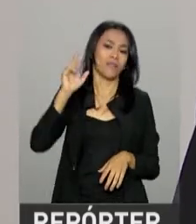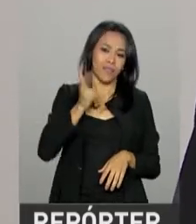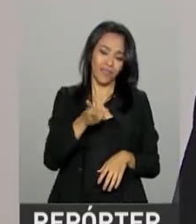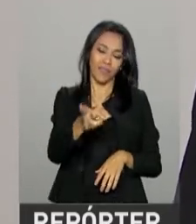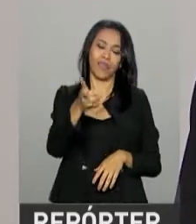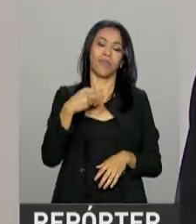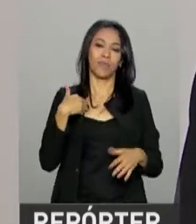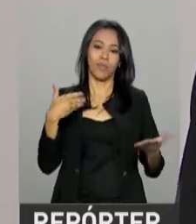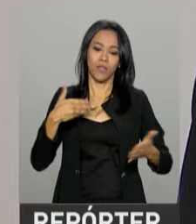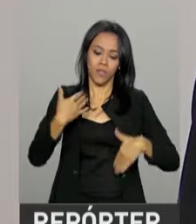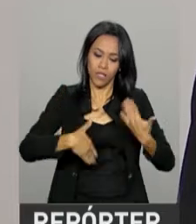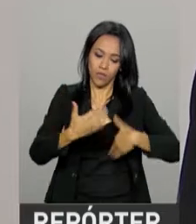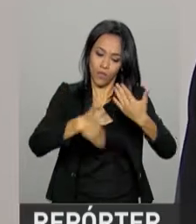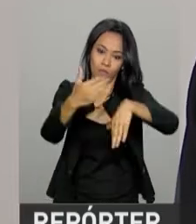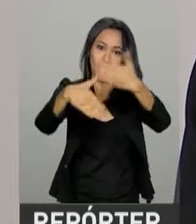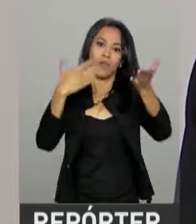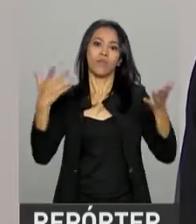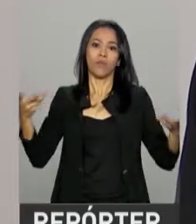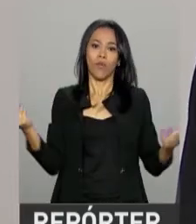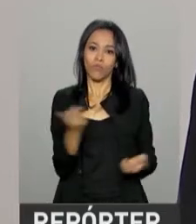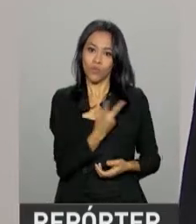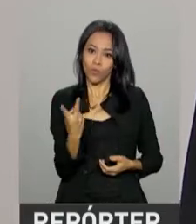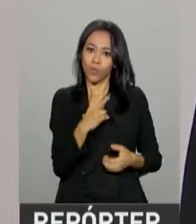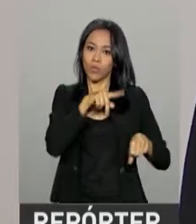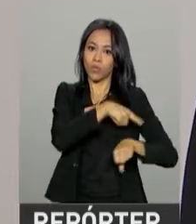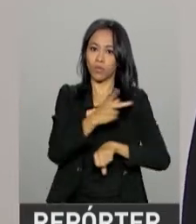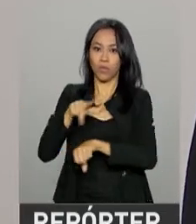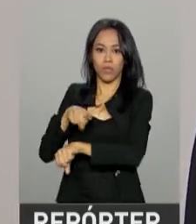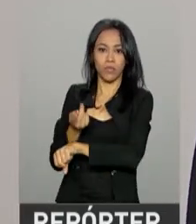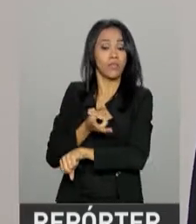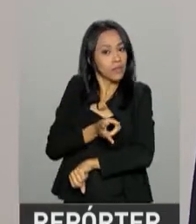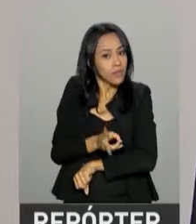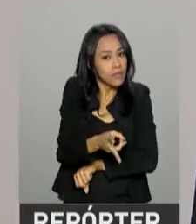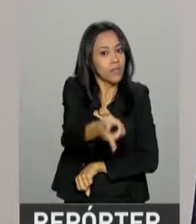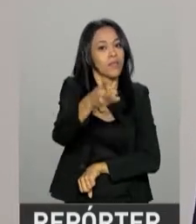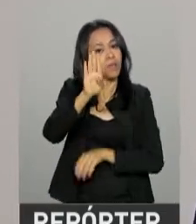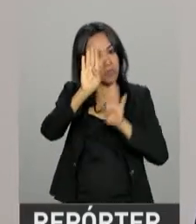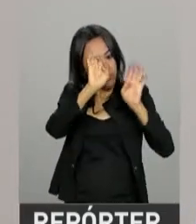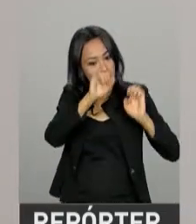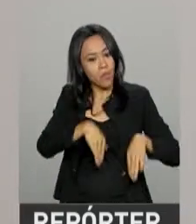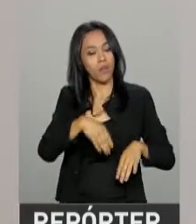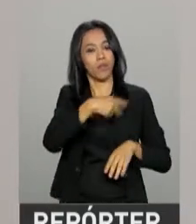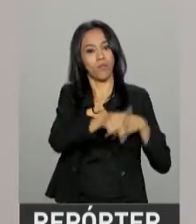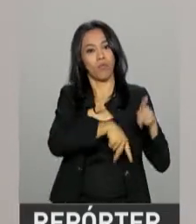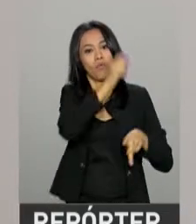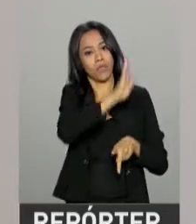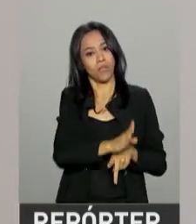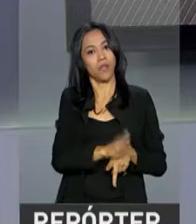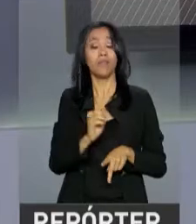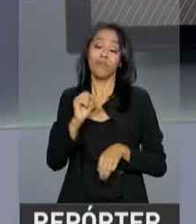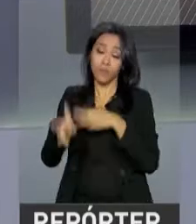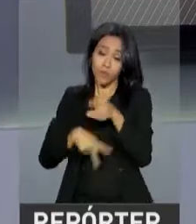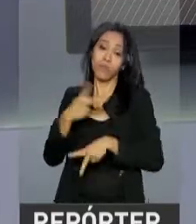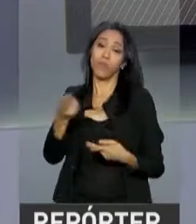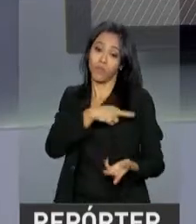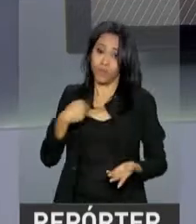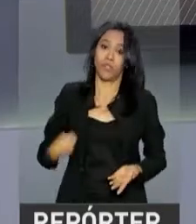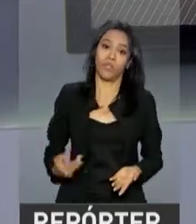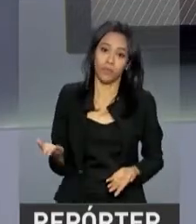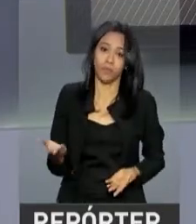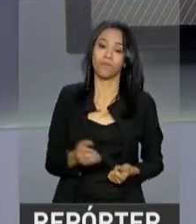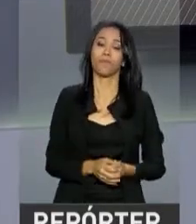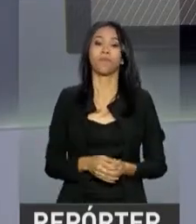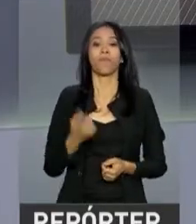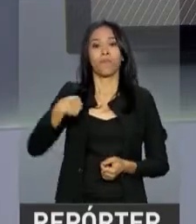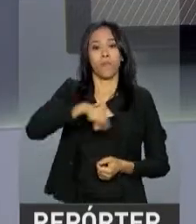nosso desenvolvimento mútuo e sempre a serviço do bem estar dos brasileiros e chineses nós